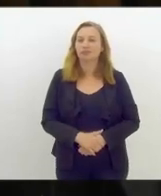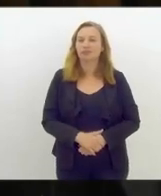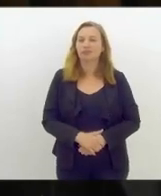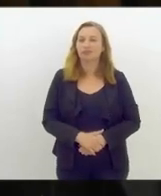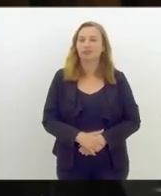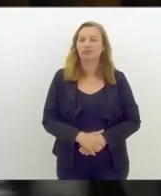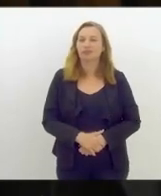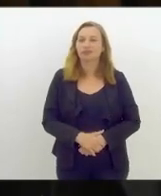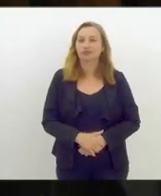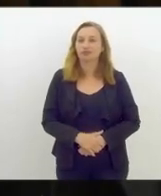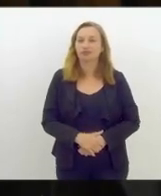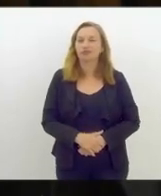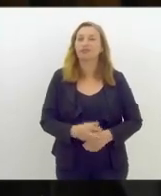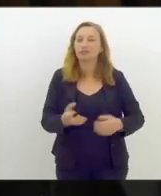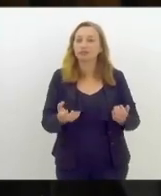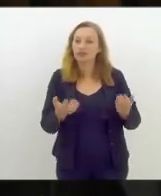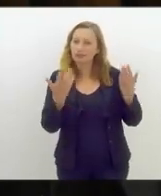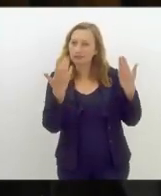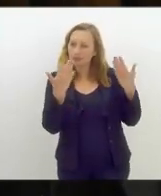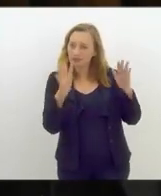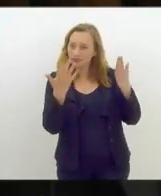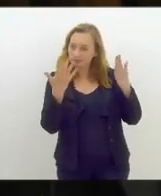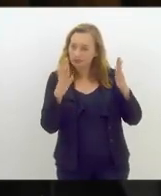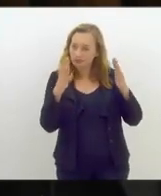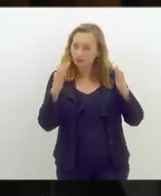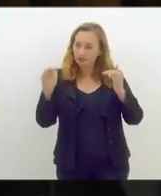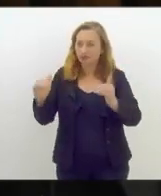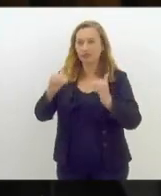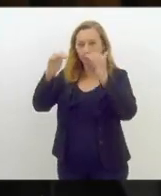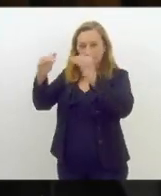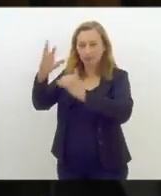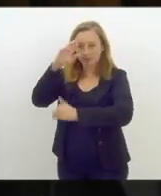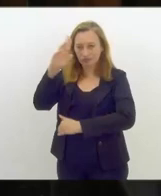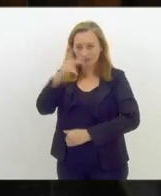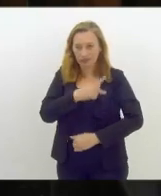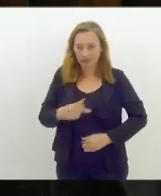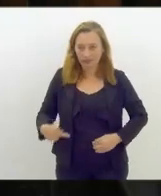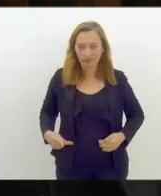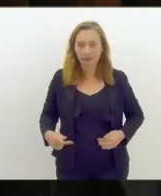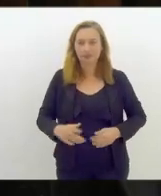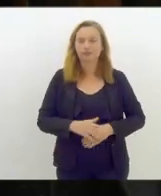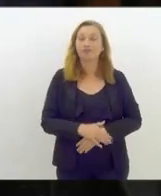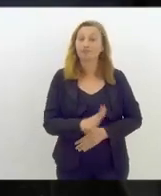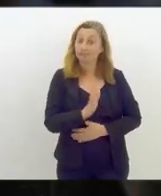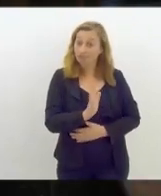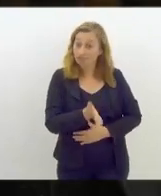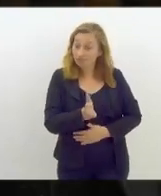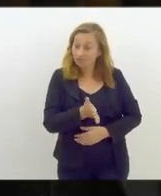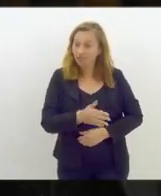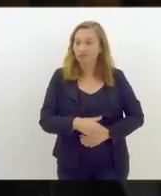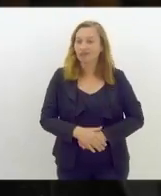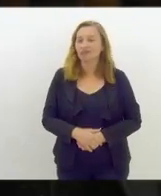queria cumprimentar Vossa Excelência e, desde já,